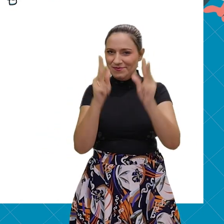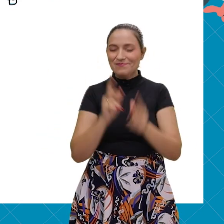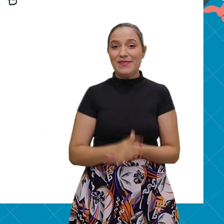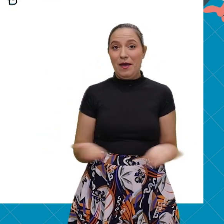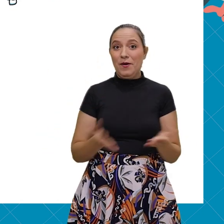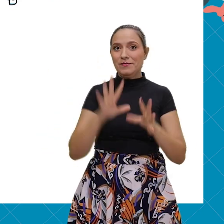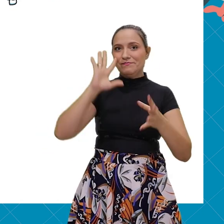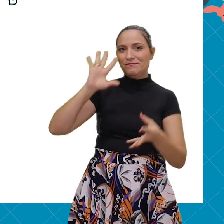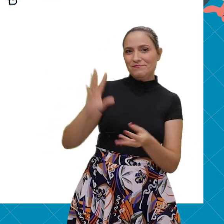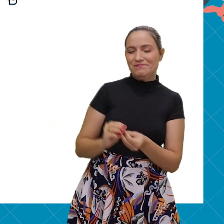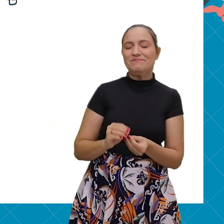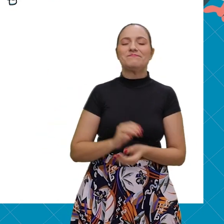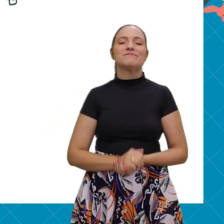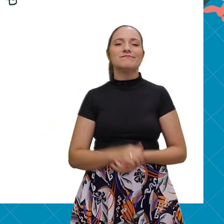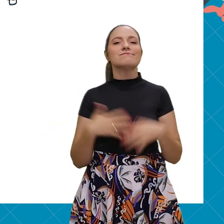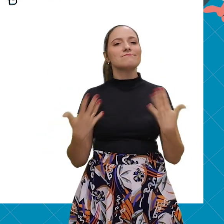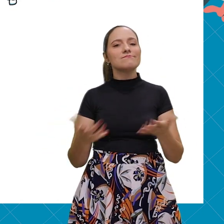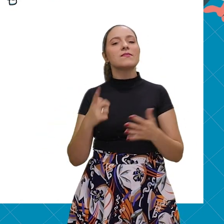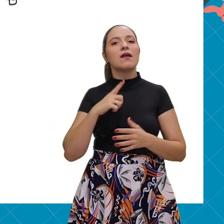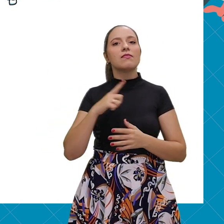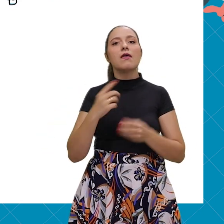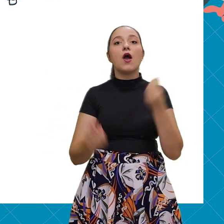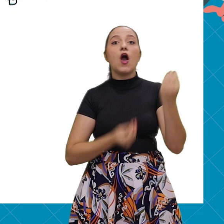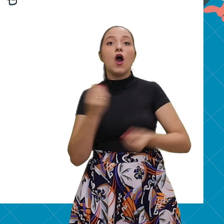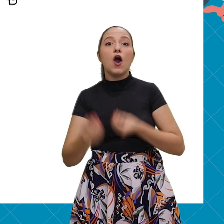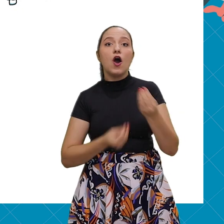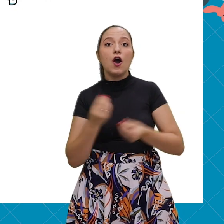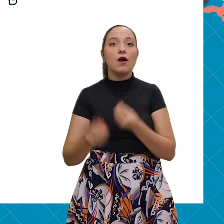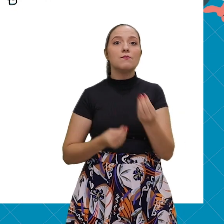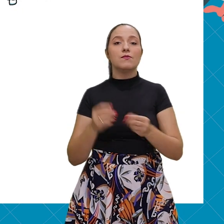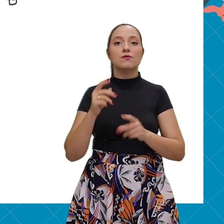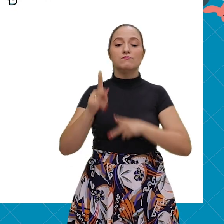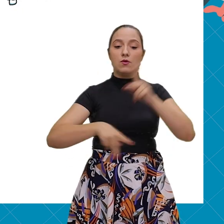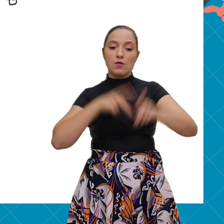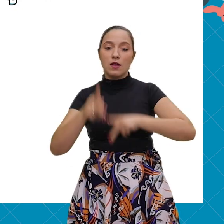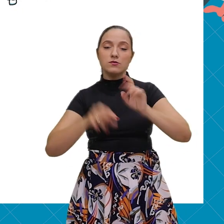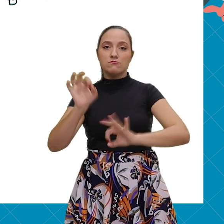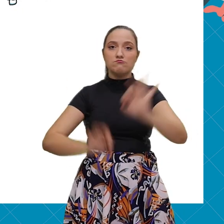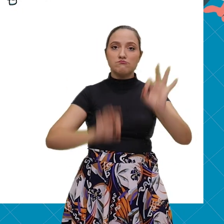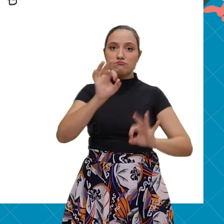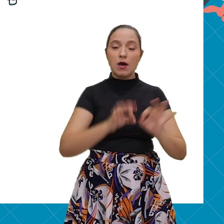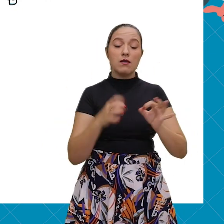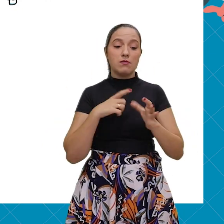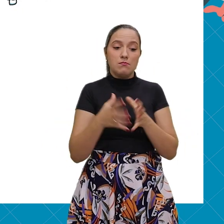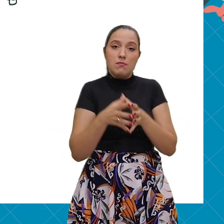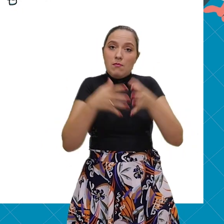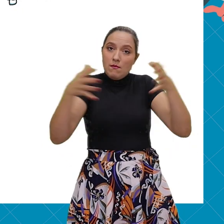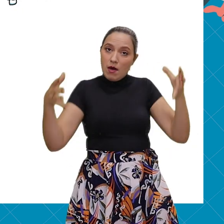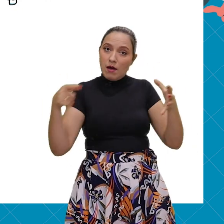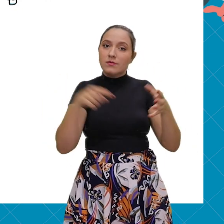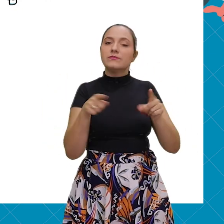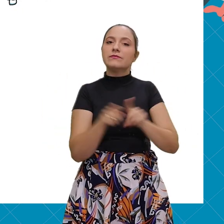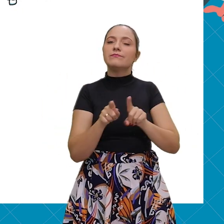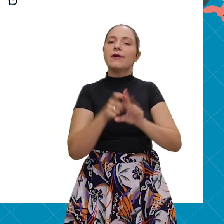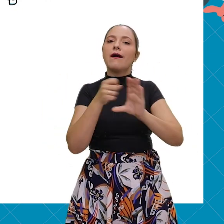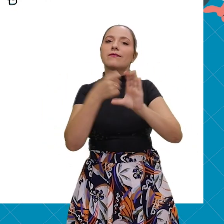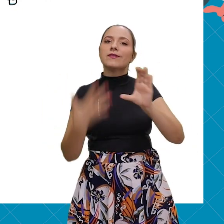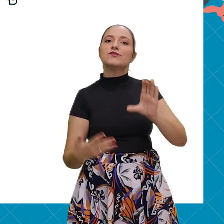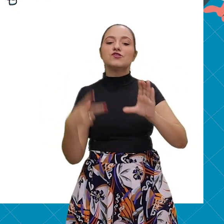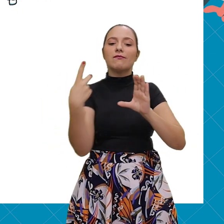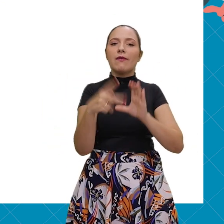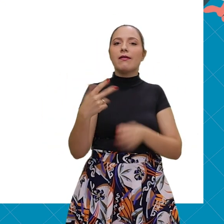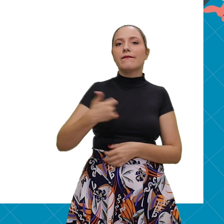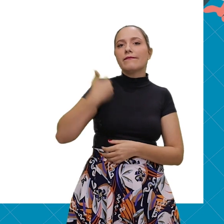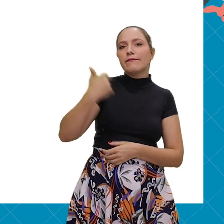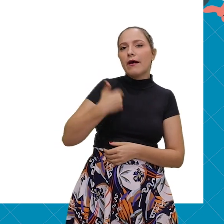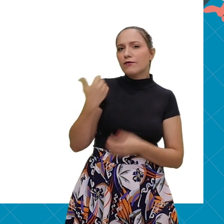Bom, sucintamente, a transição demográfica diz respeito aos estágios de crescimento de uma população e as características